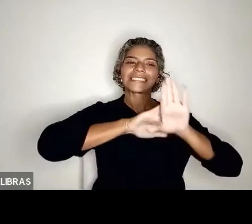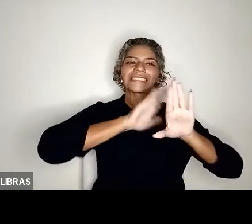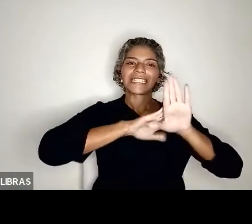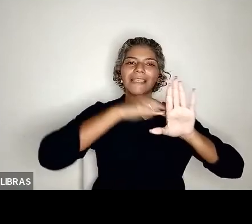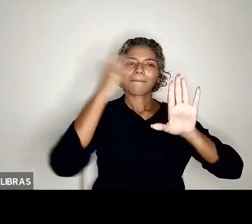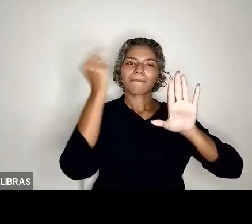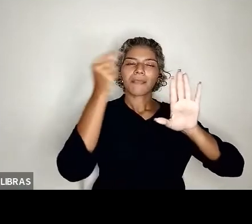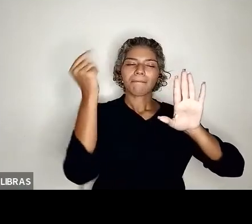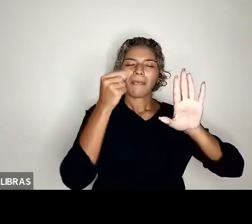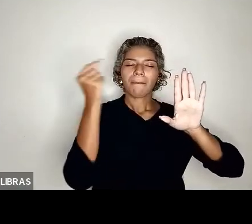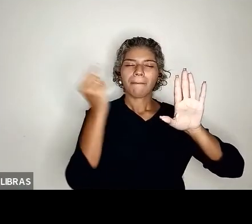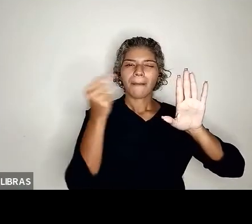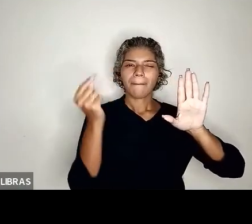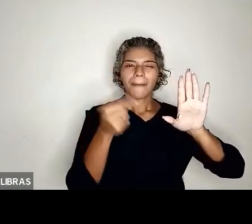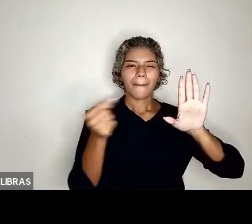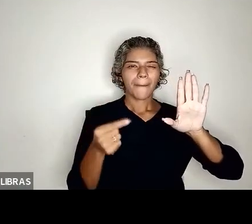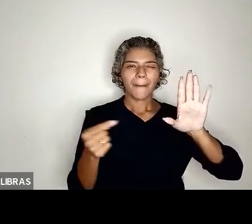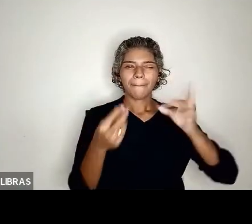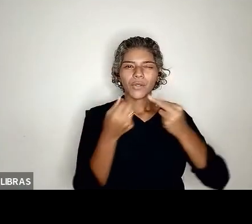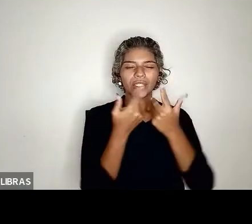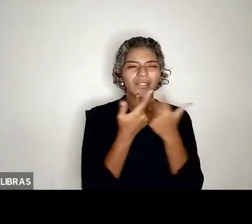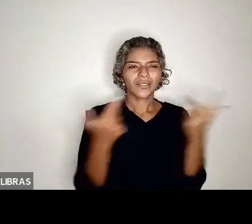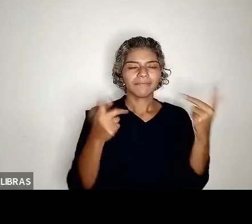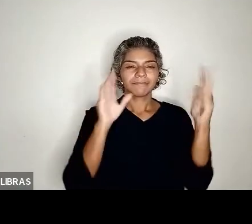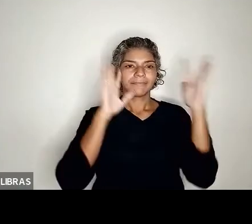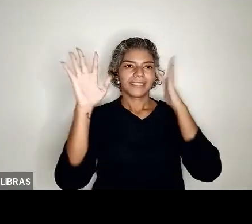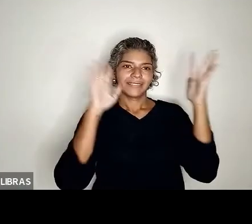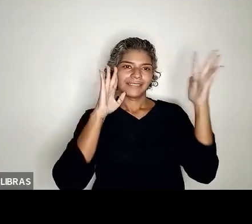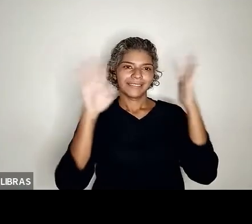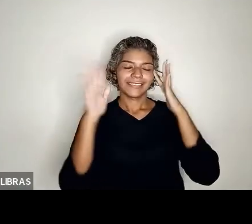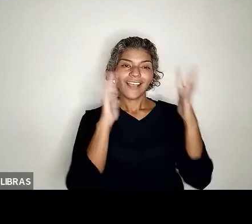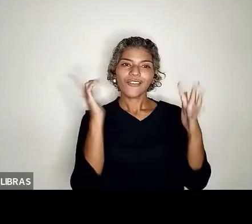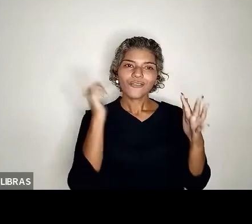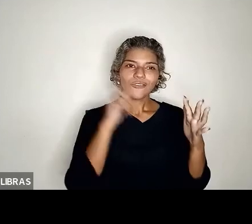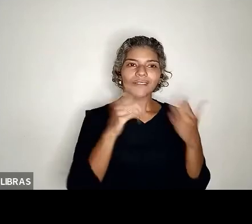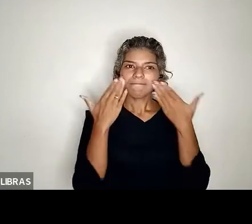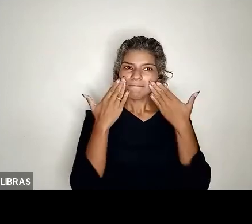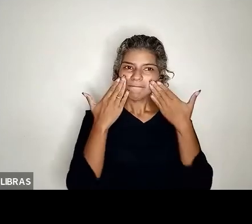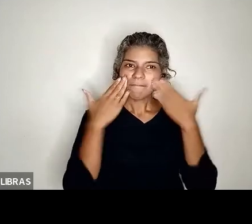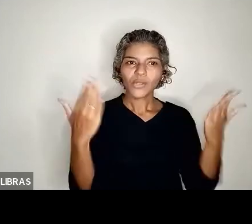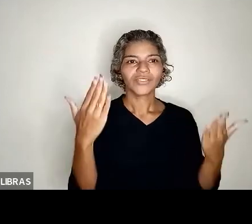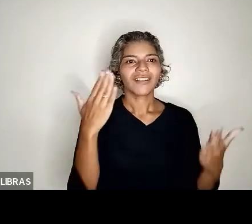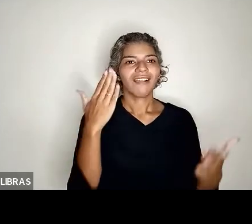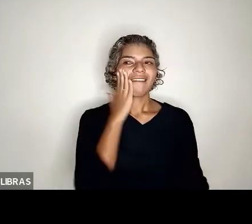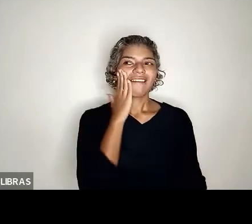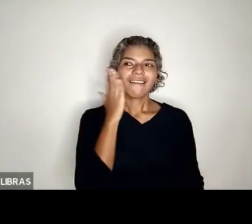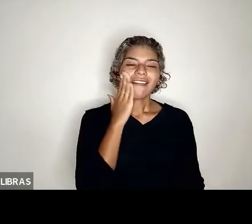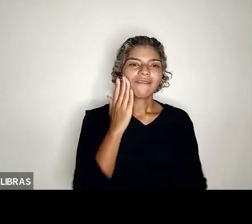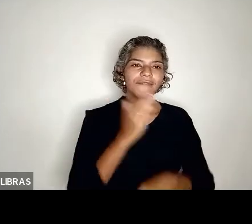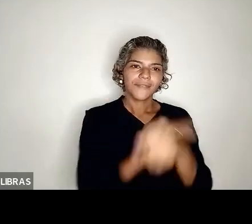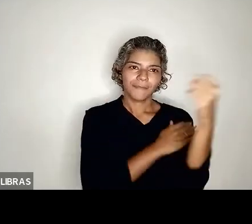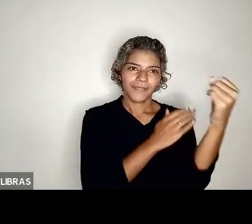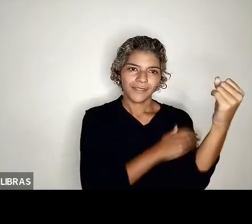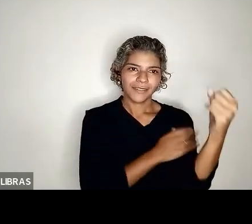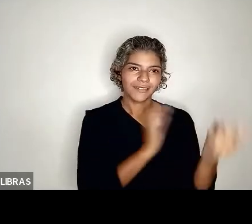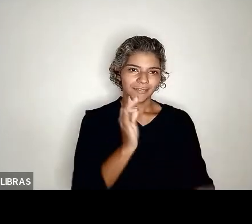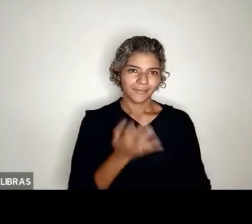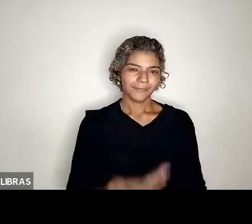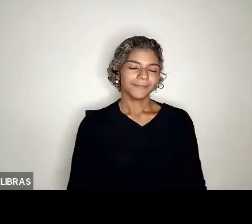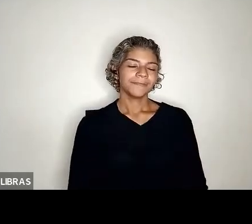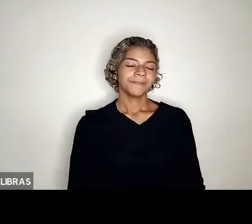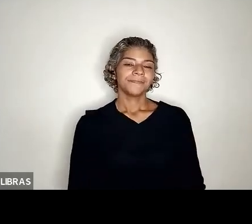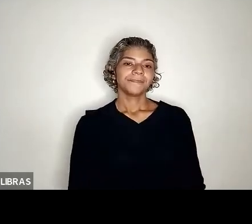com essa cara feminista, com a nossa epistemologia feminista, né? Aí, seguindo